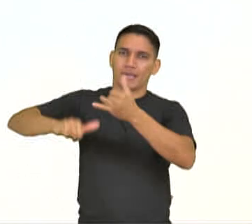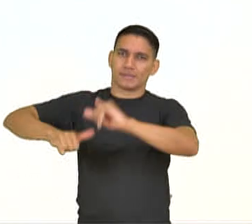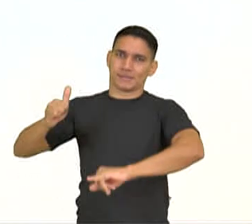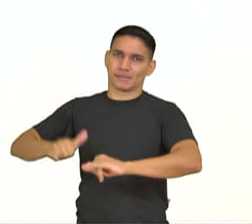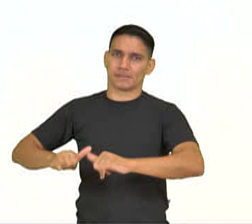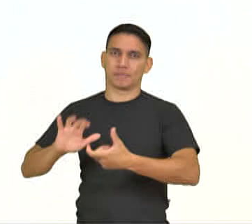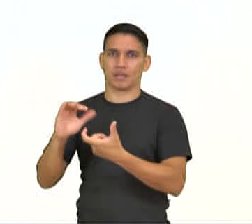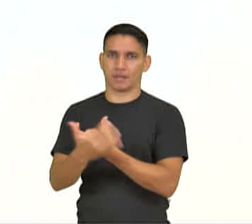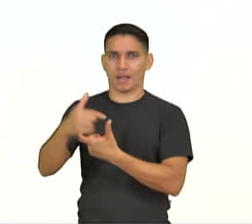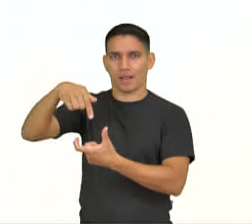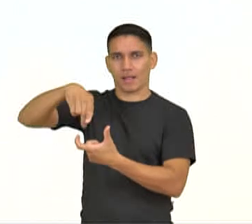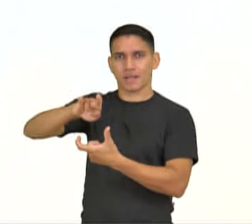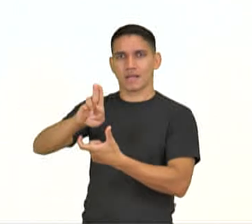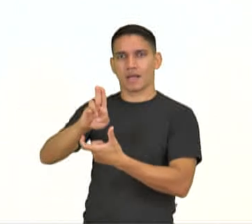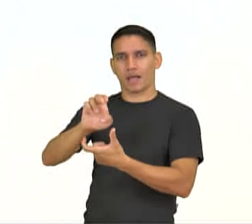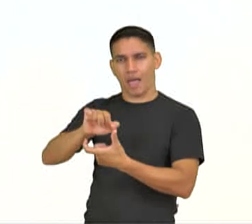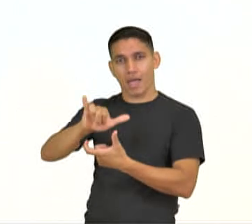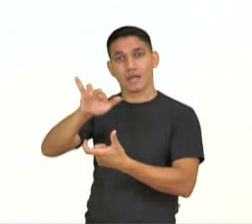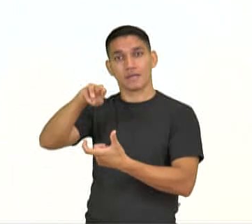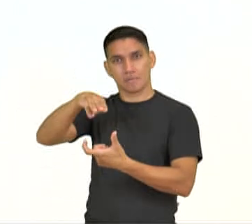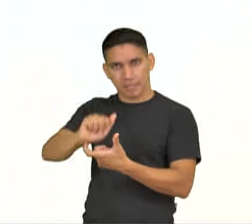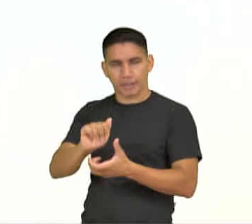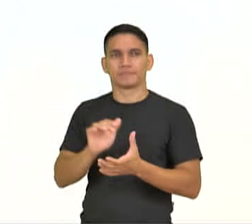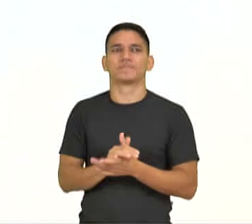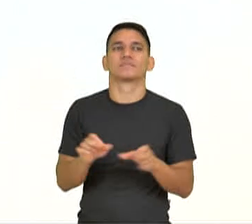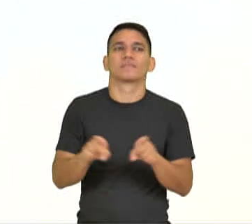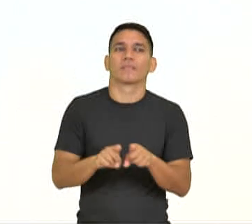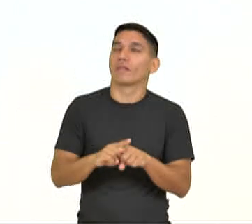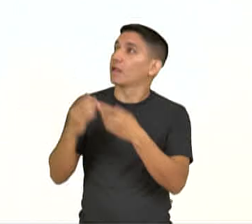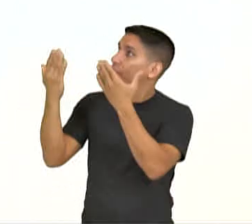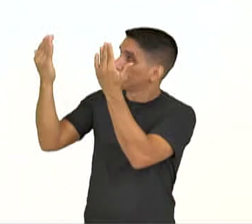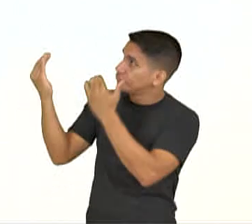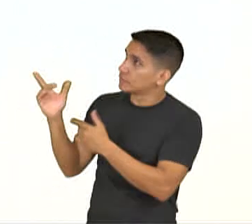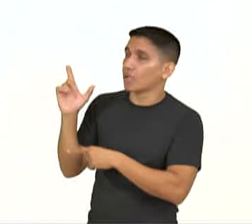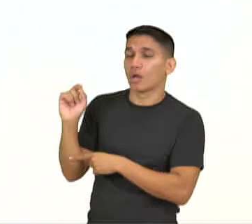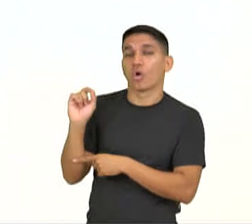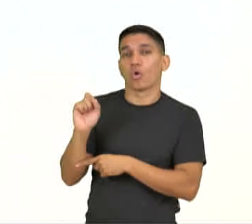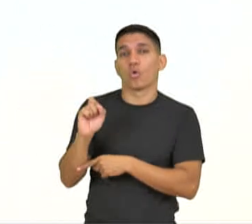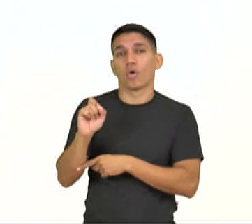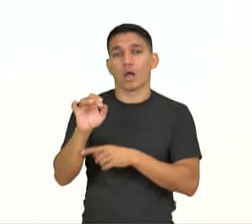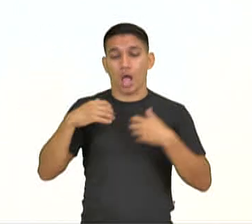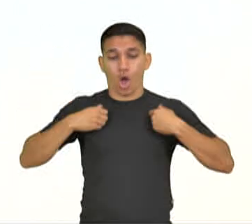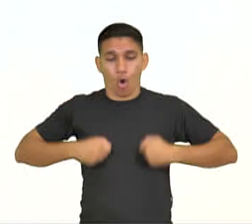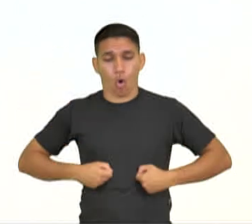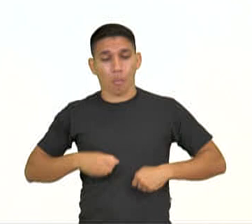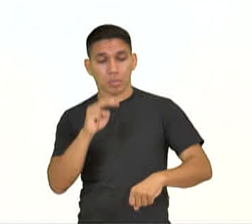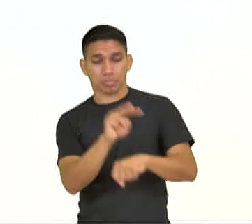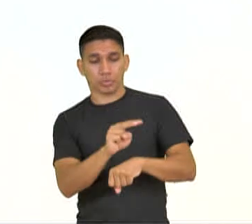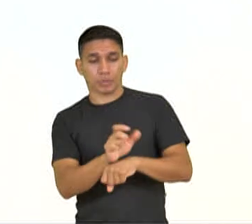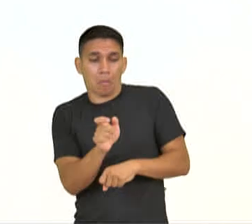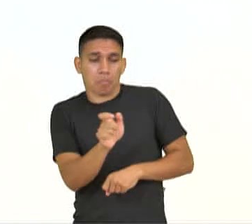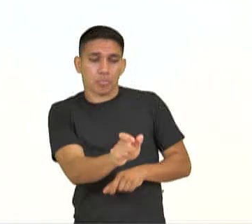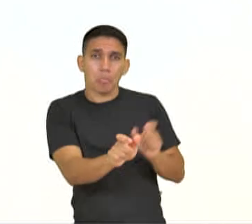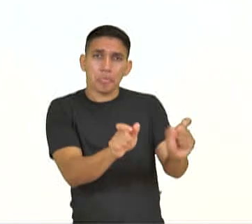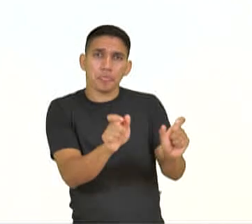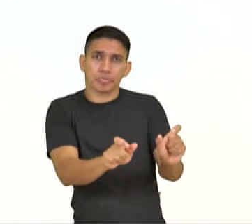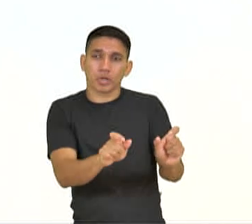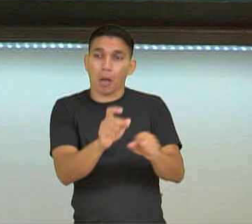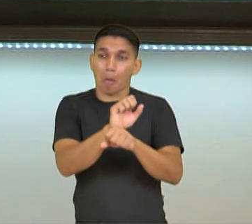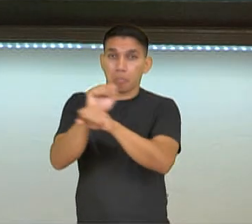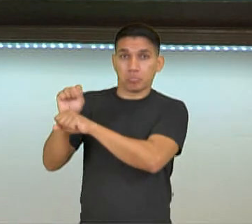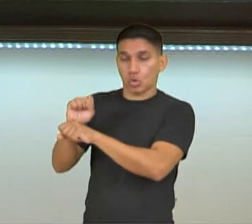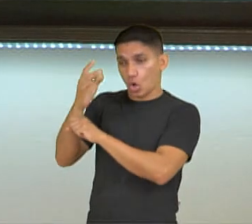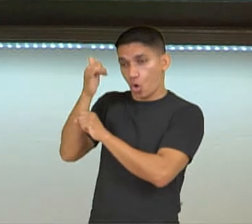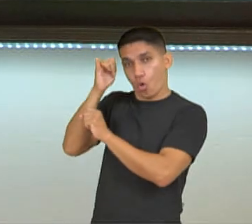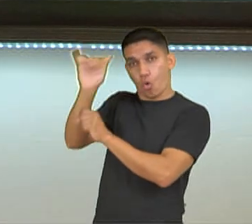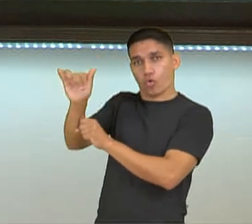E aí, a sublimação da pastilha de naftalina colocada nos armários para proteger as roupas contra traças e baratas.